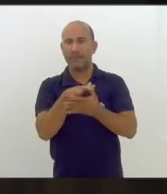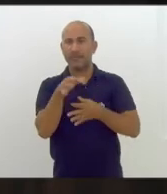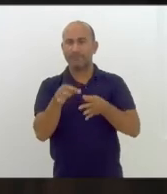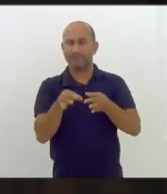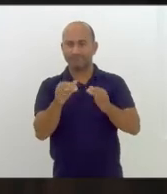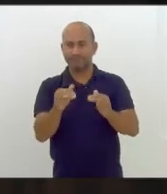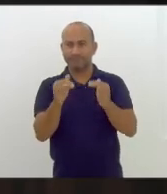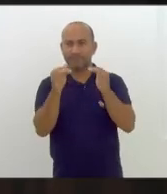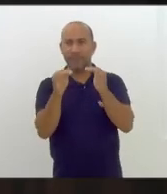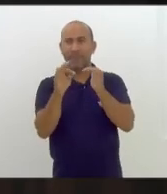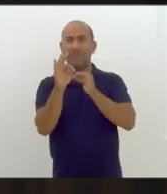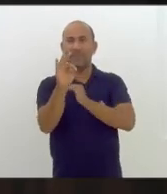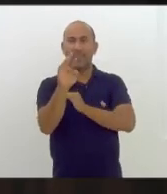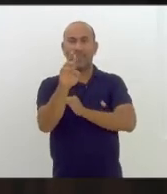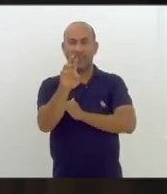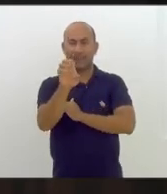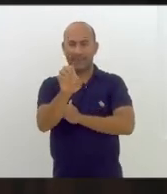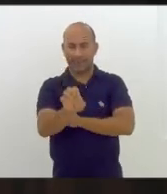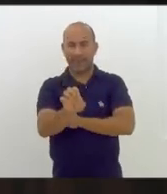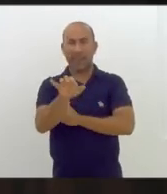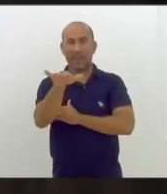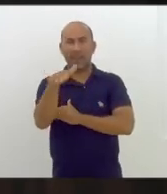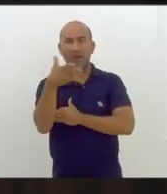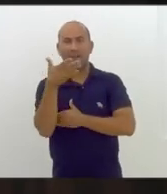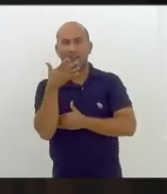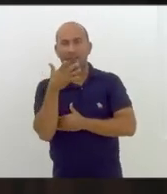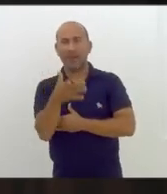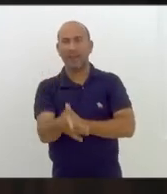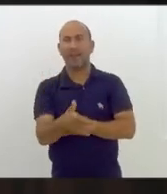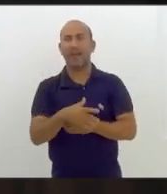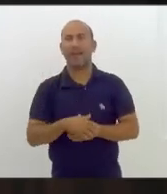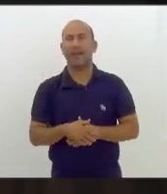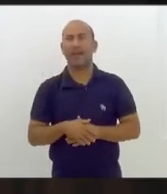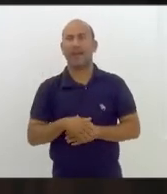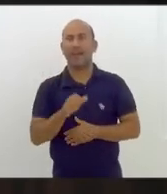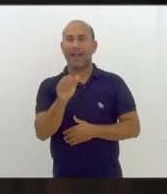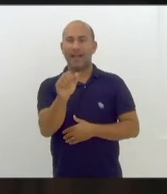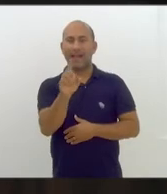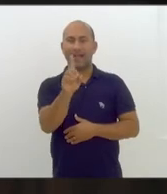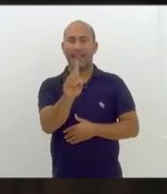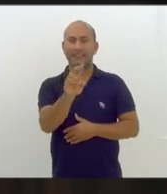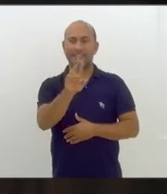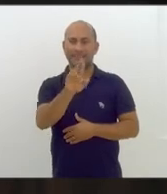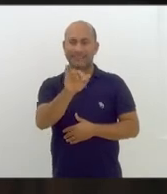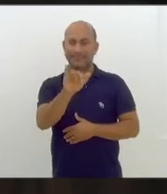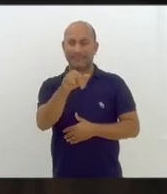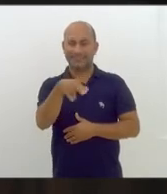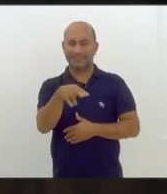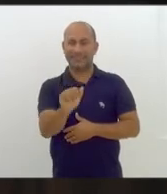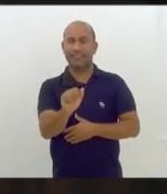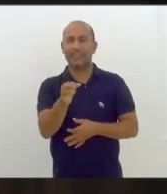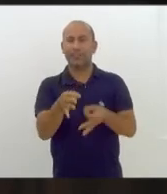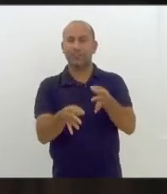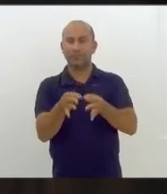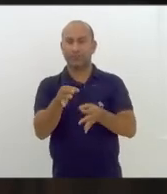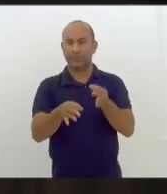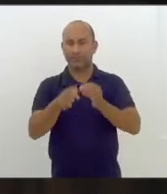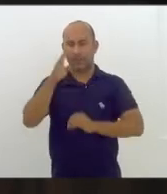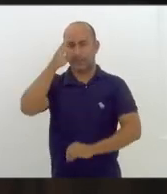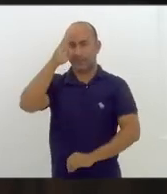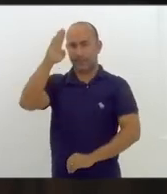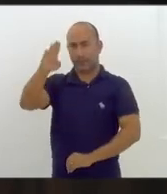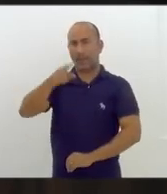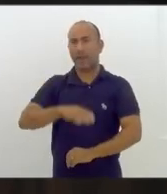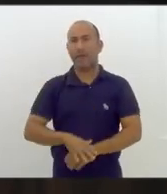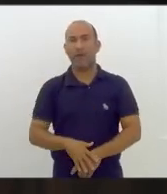Nesse momento, vamos ouvir a excelentíssima senhora doutora Adriana Ramos de Melo, juíza titular do primeiro juizado